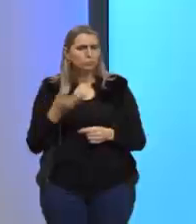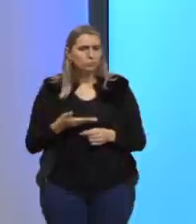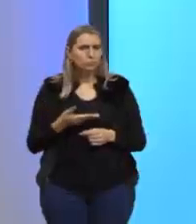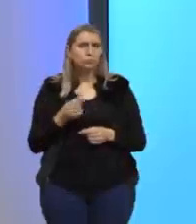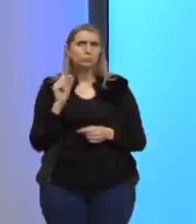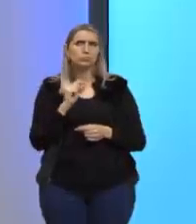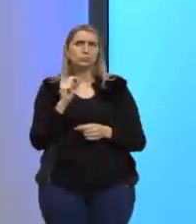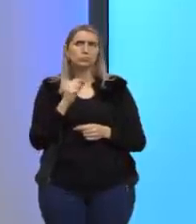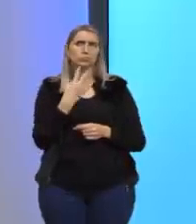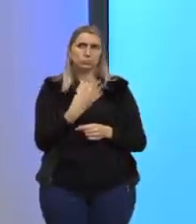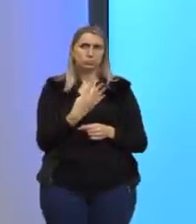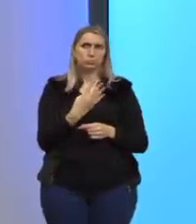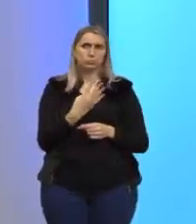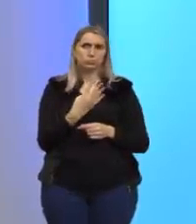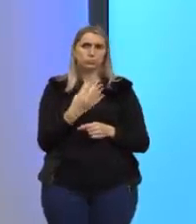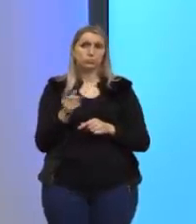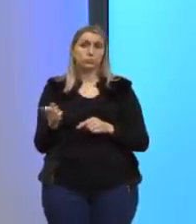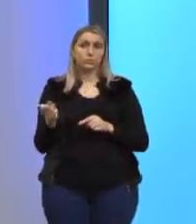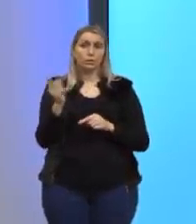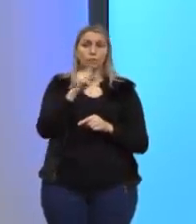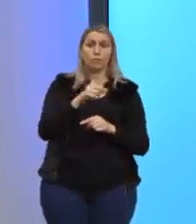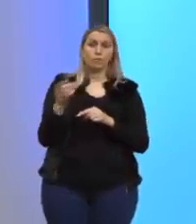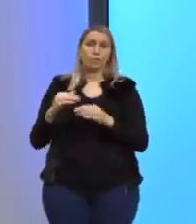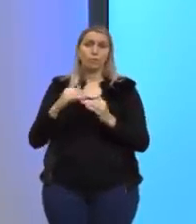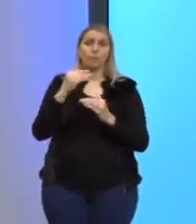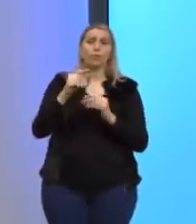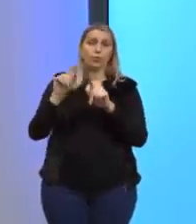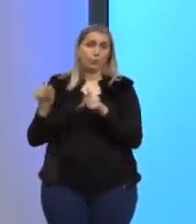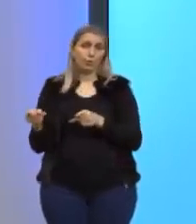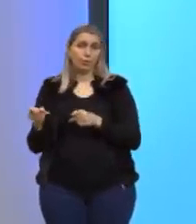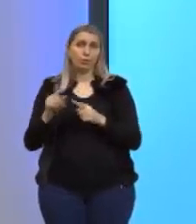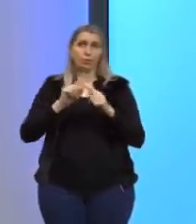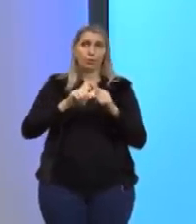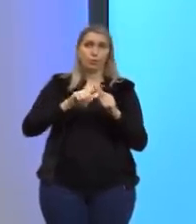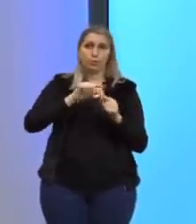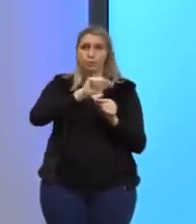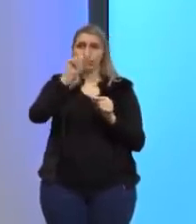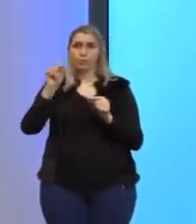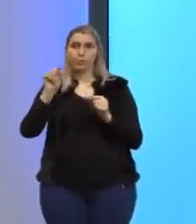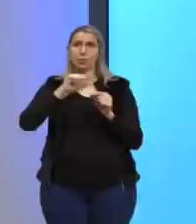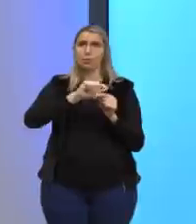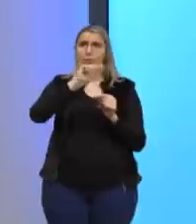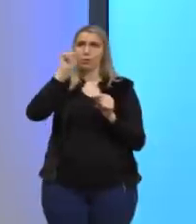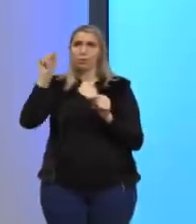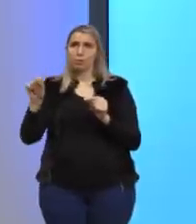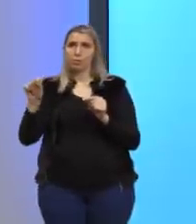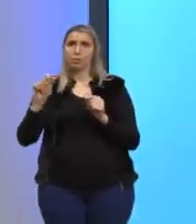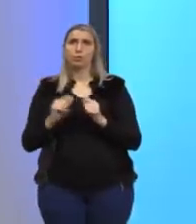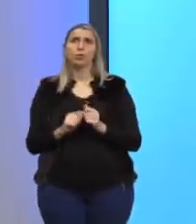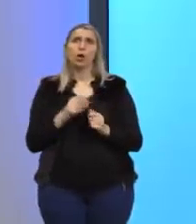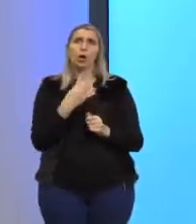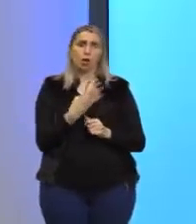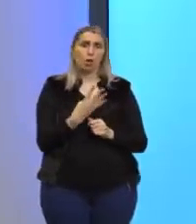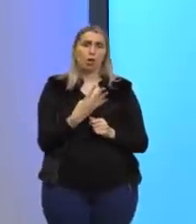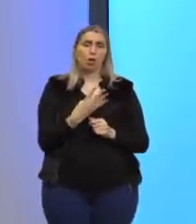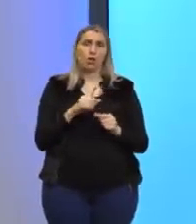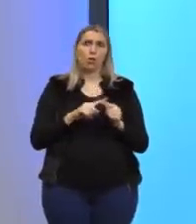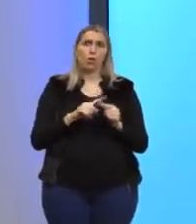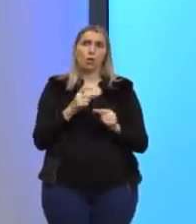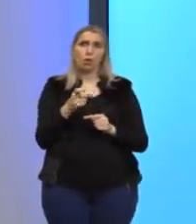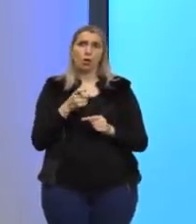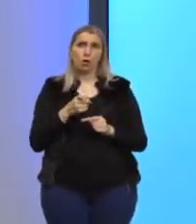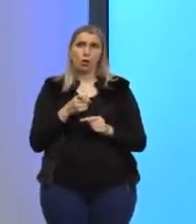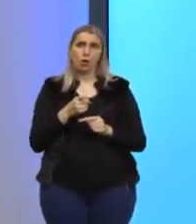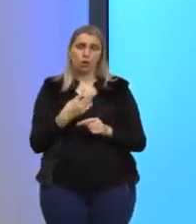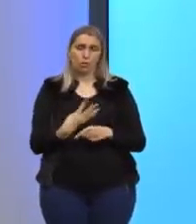Que este 4 que está fora do parênteses multiplica quem está dentro do parênteses. Então, o 4 multiplica o x,